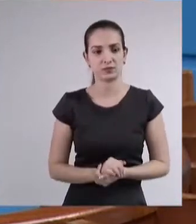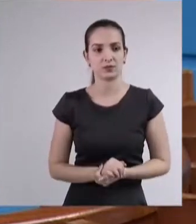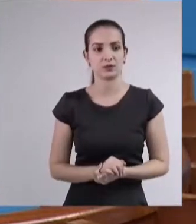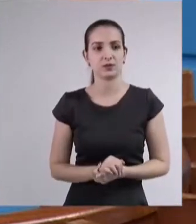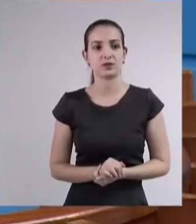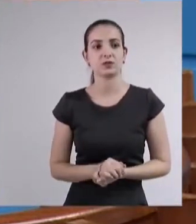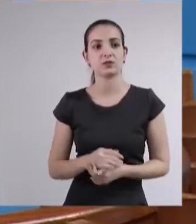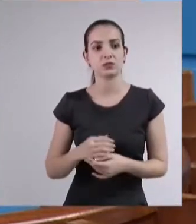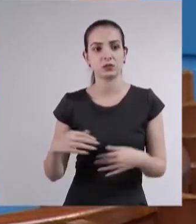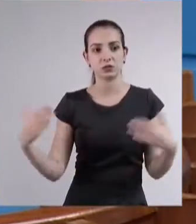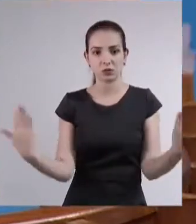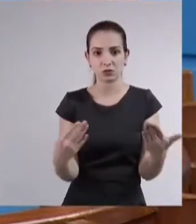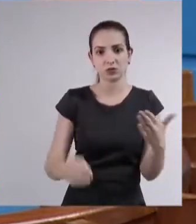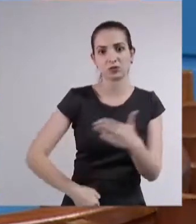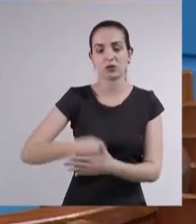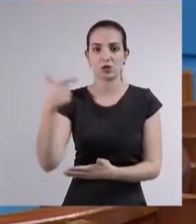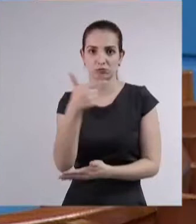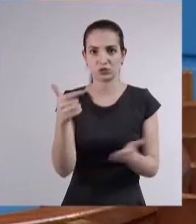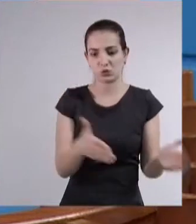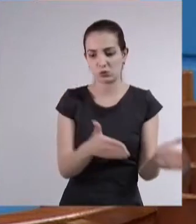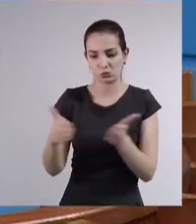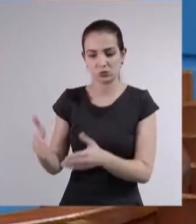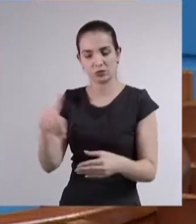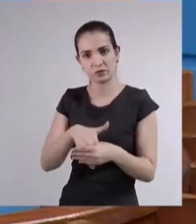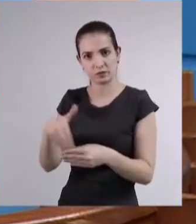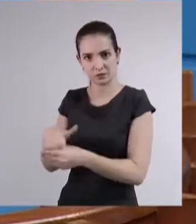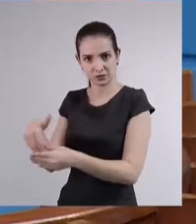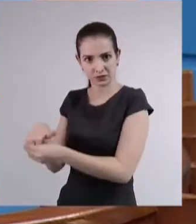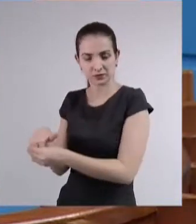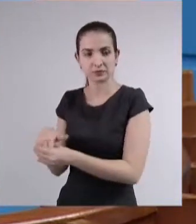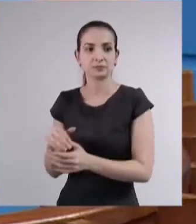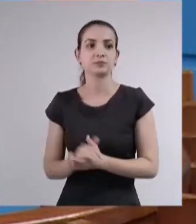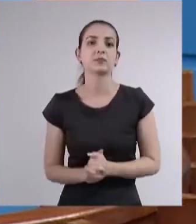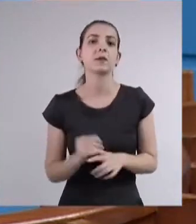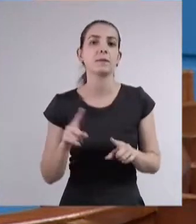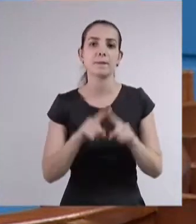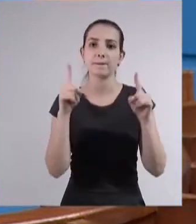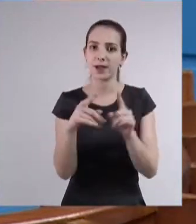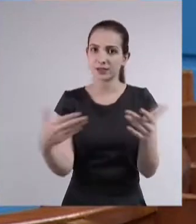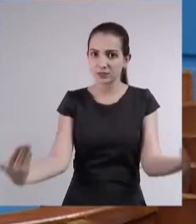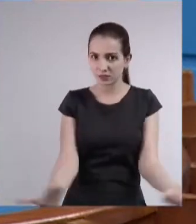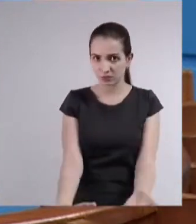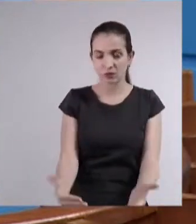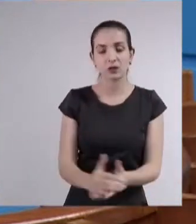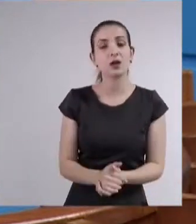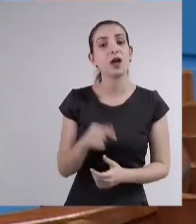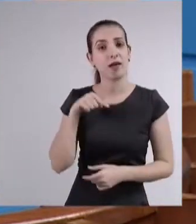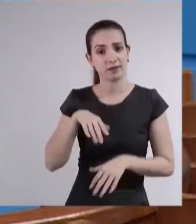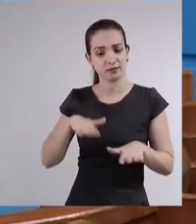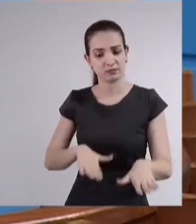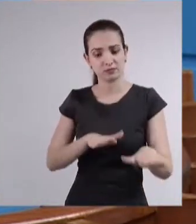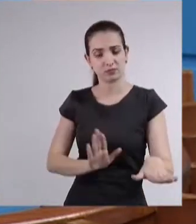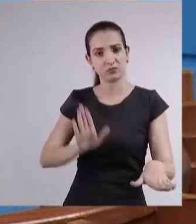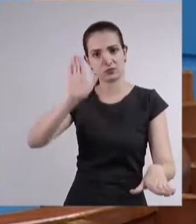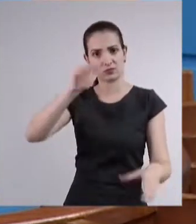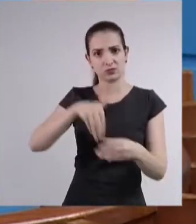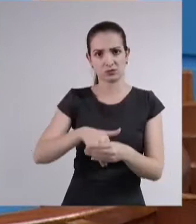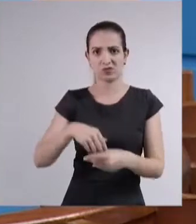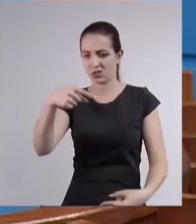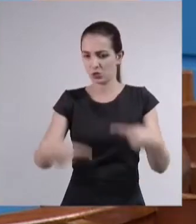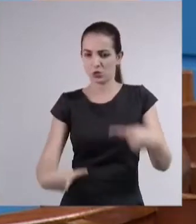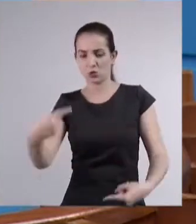Está no segundo turno, isso que eu quero falar para Vossa Excelência. Tá certo? Agora, essa campanha não está